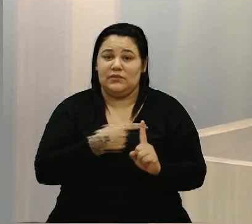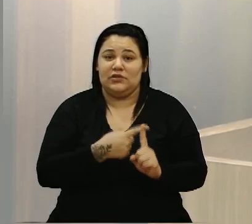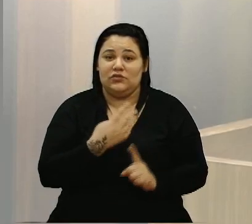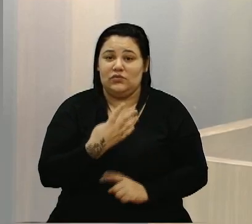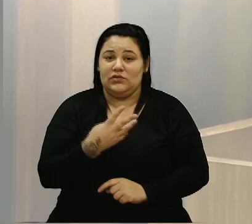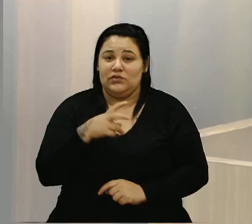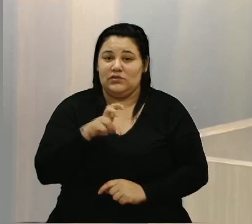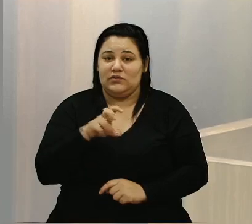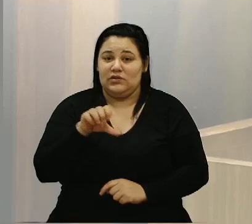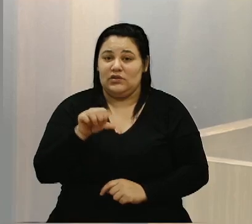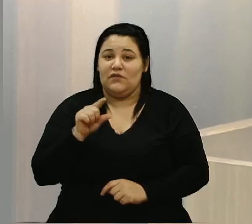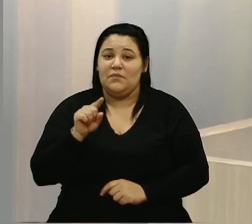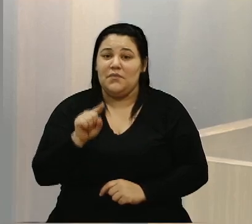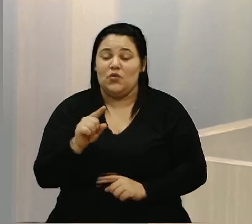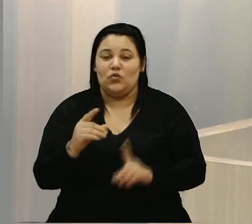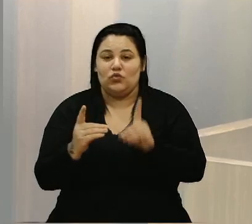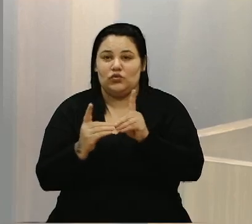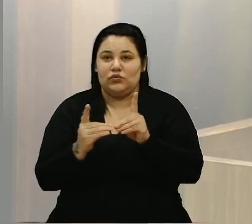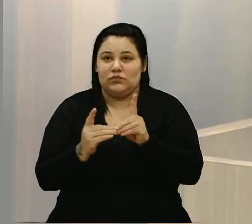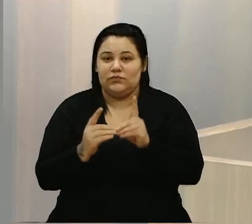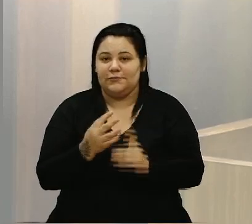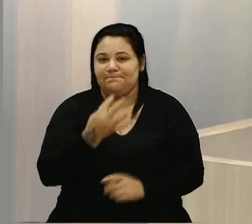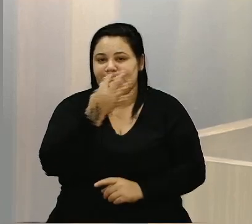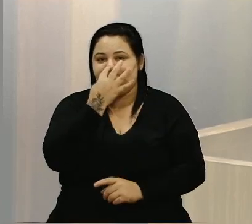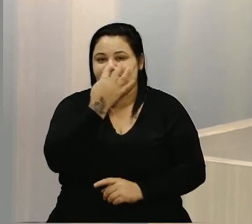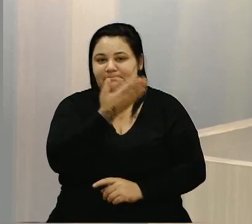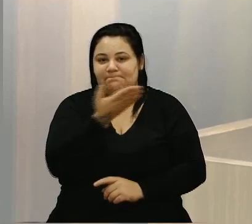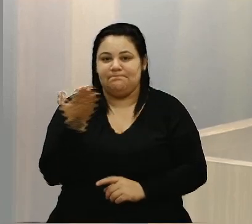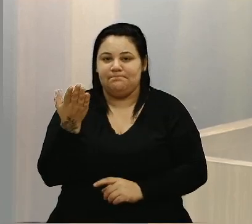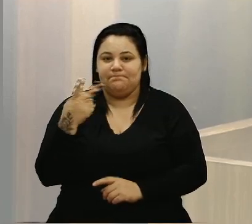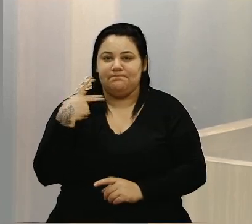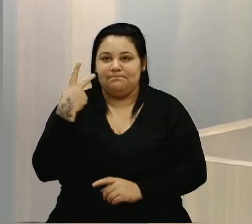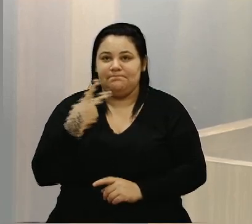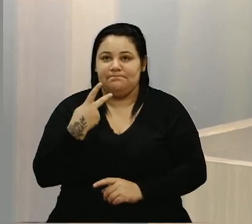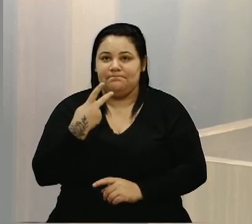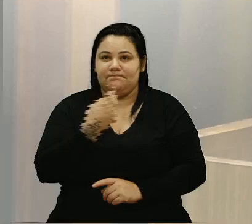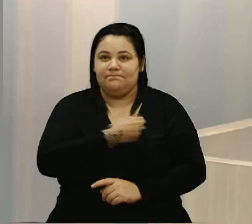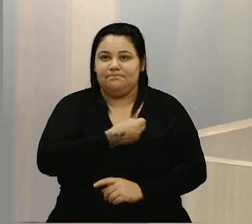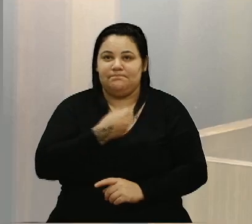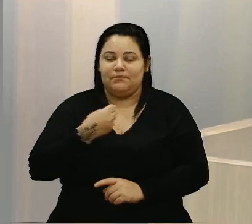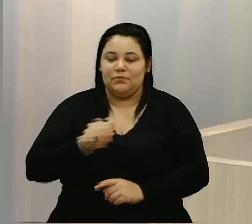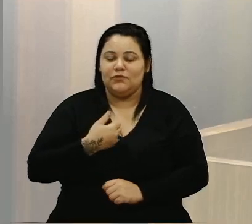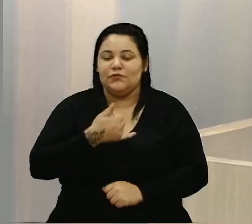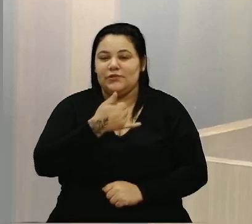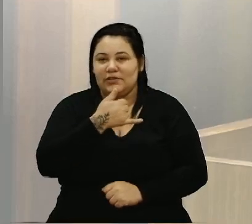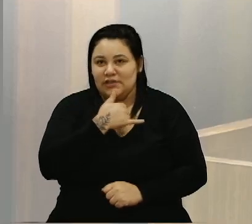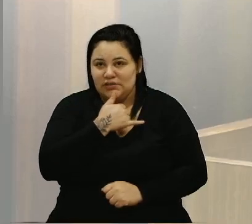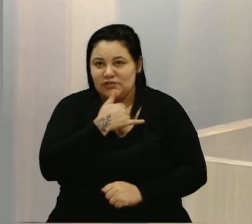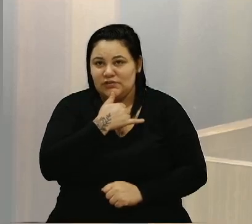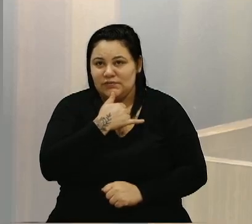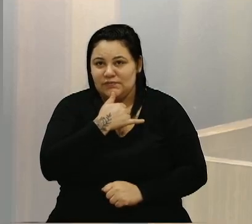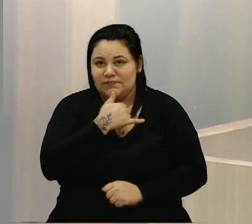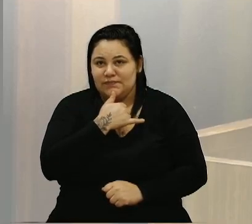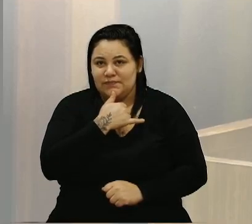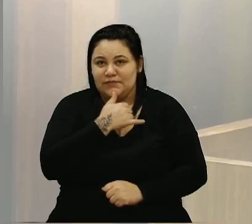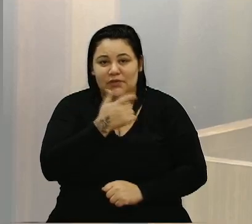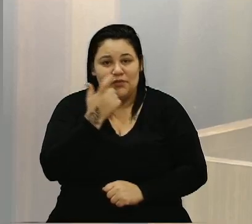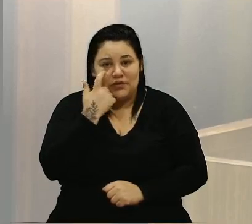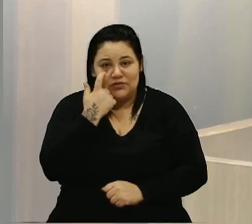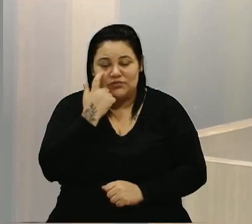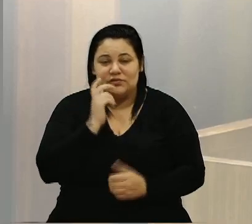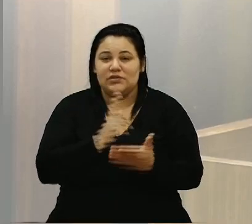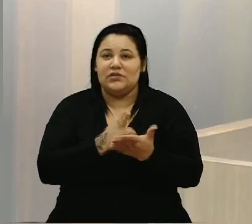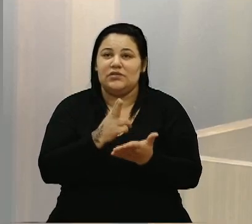459 mil consultas. E pasmem, colegas vereadores, um número que me entristece cada vez que a gente vê.